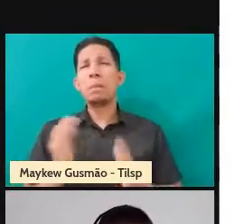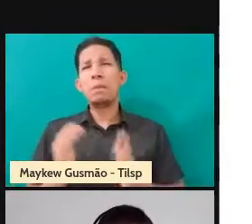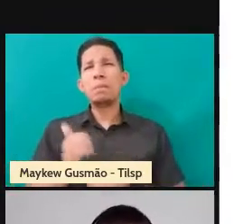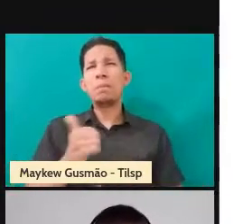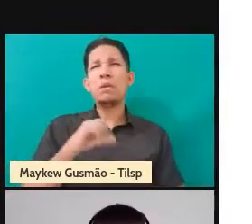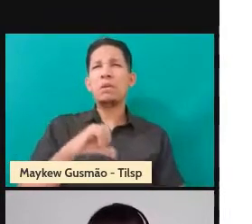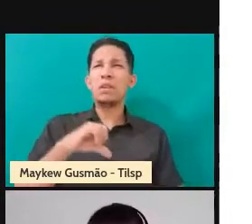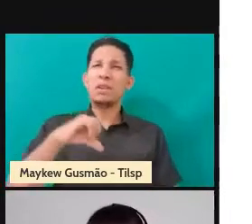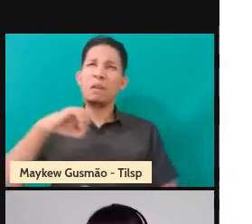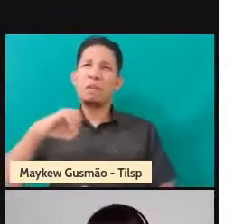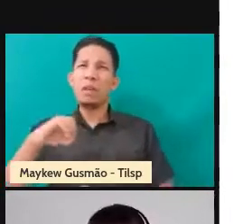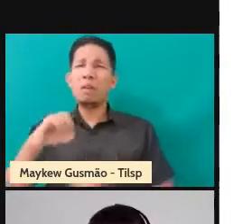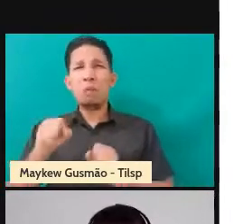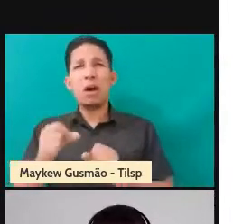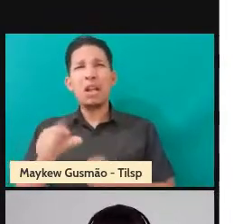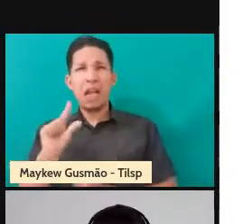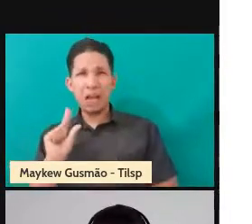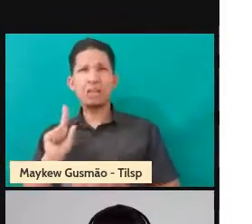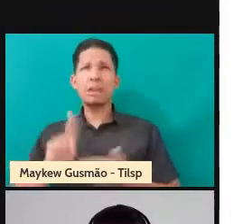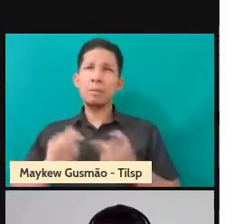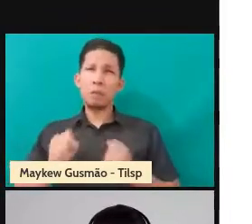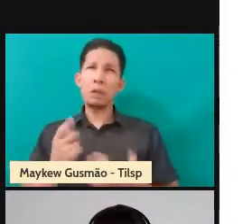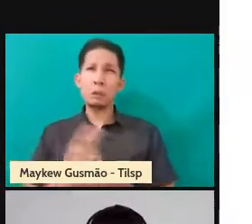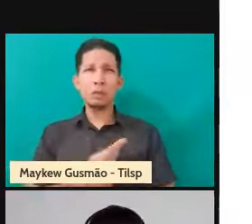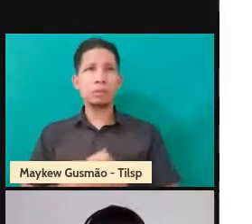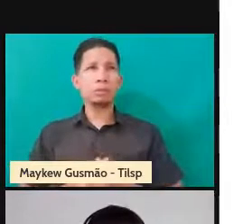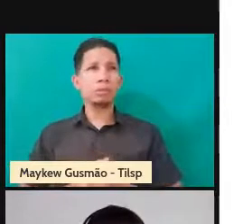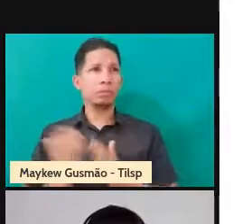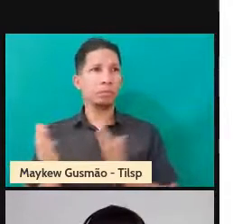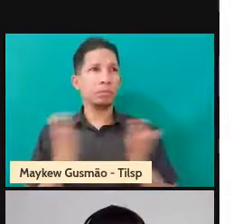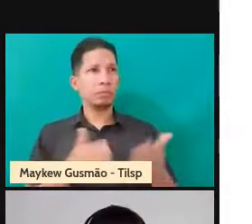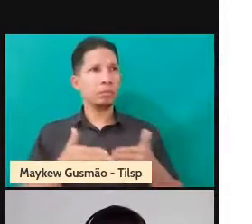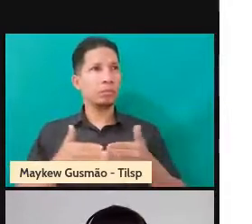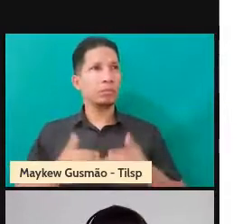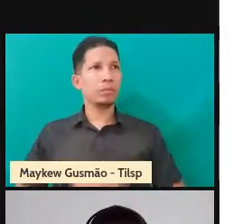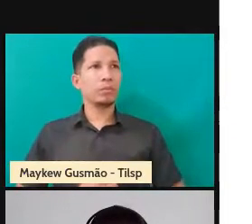né? Pode passar, por favor?